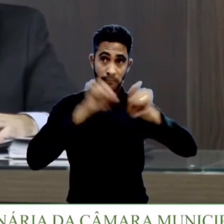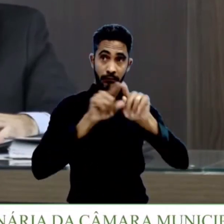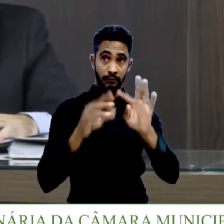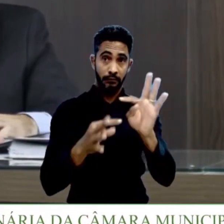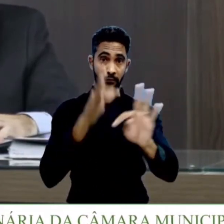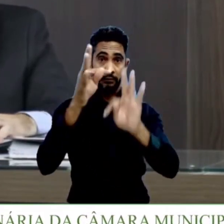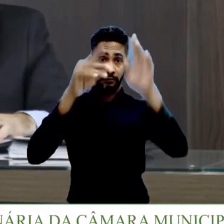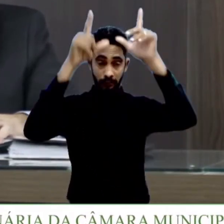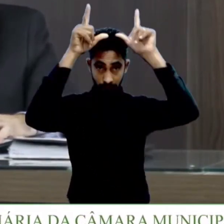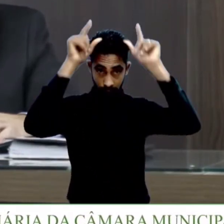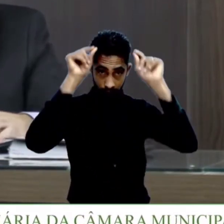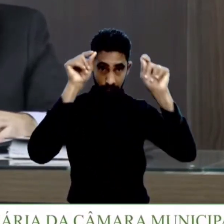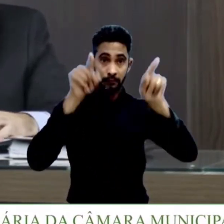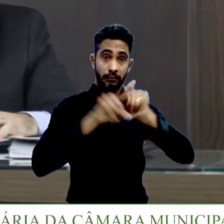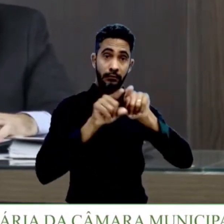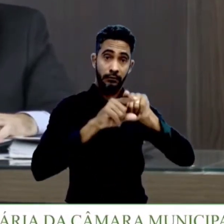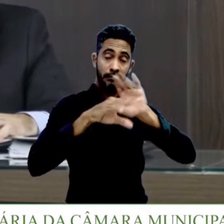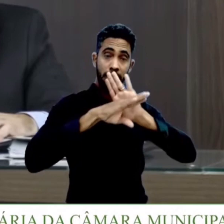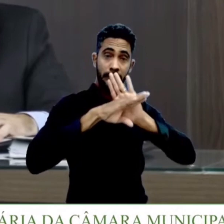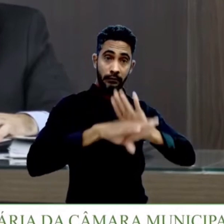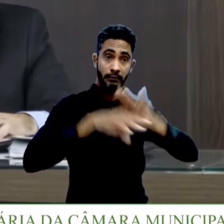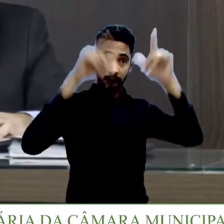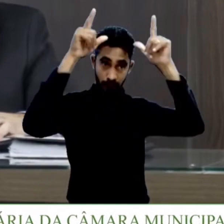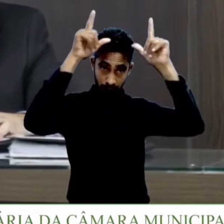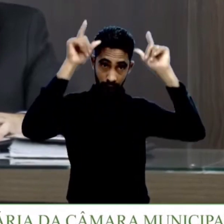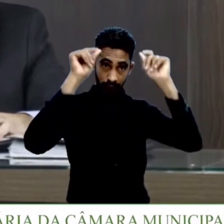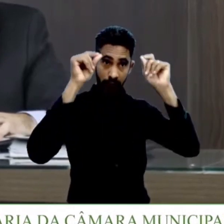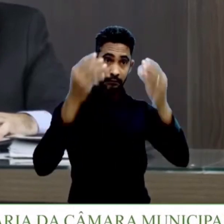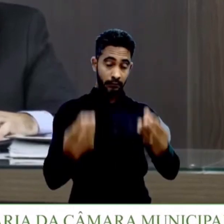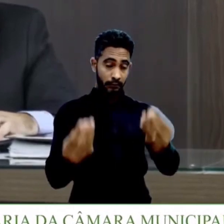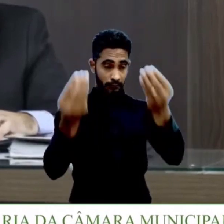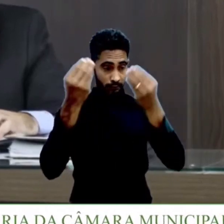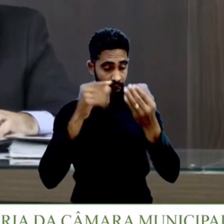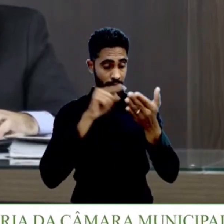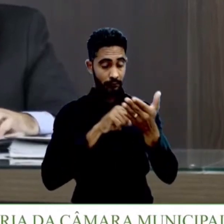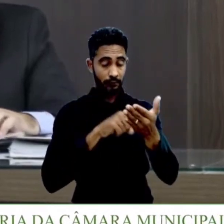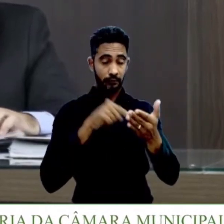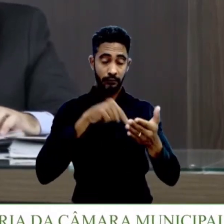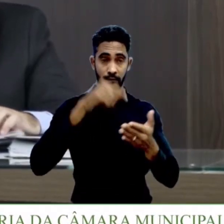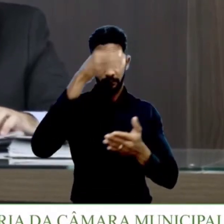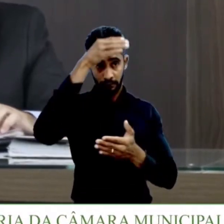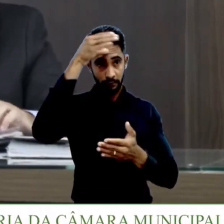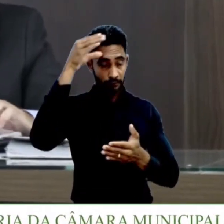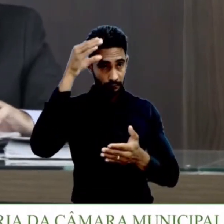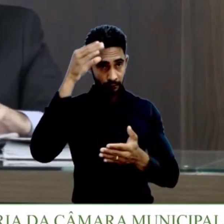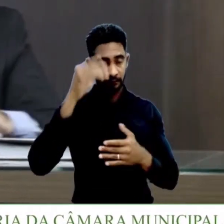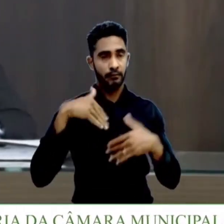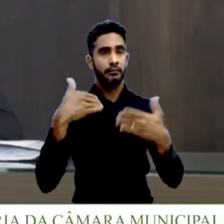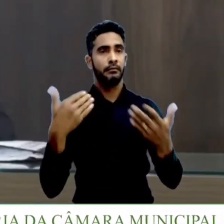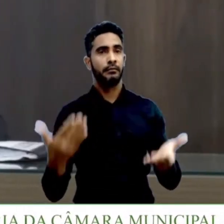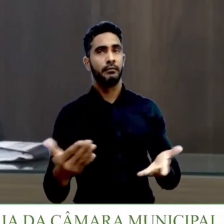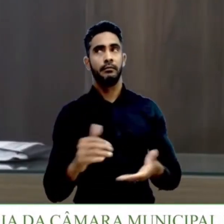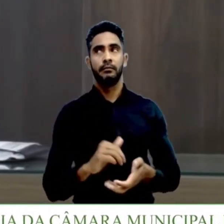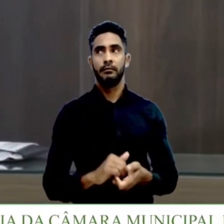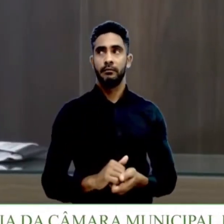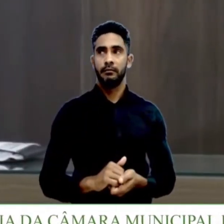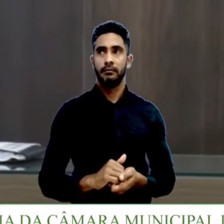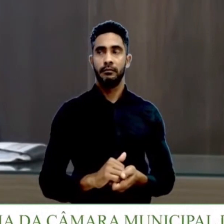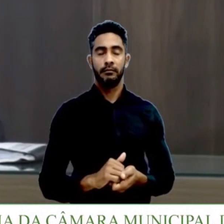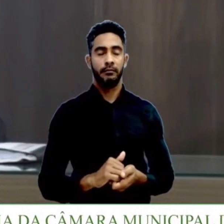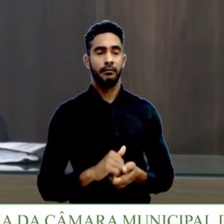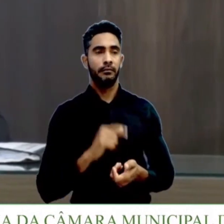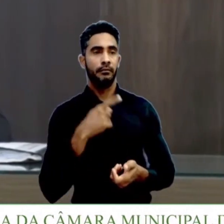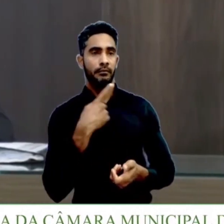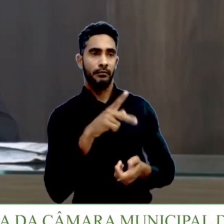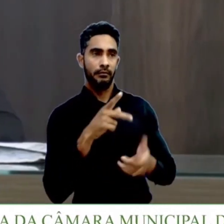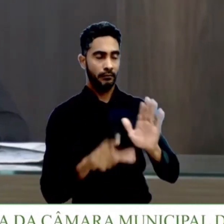e auxiliares de enfermagem para apreciação desta Casa Legislativa. Em atendimento ao